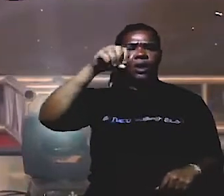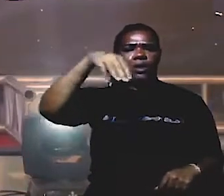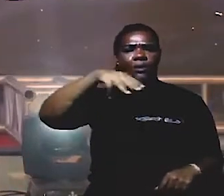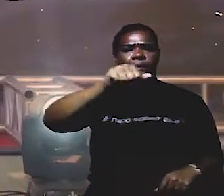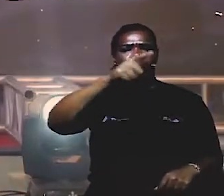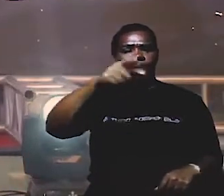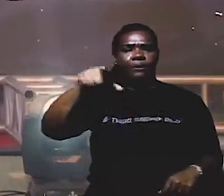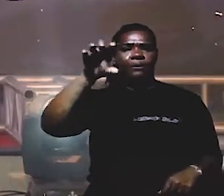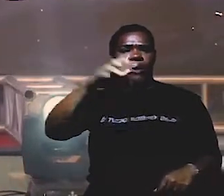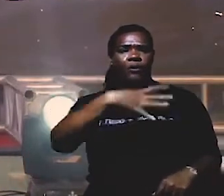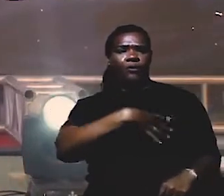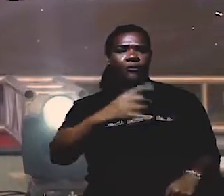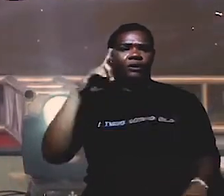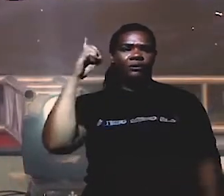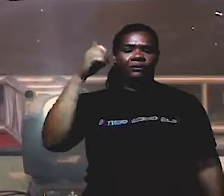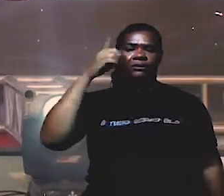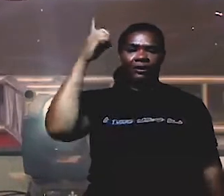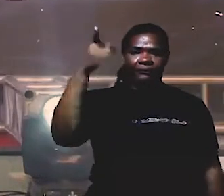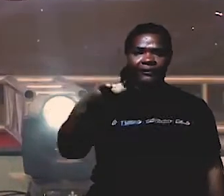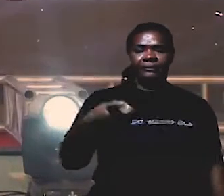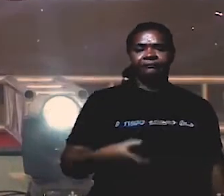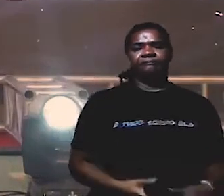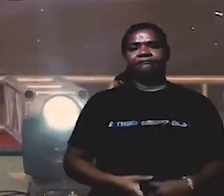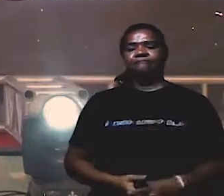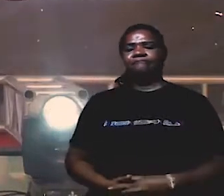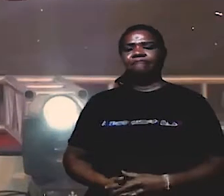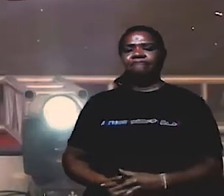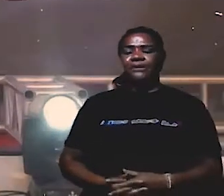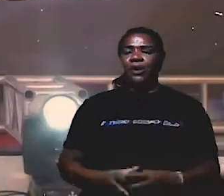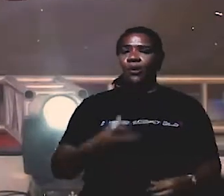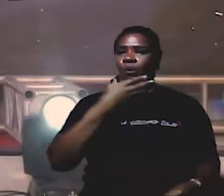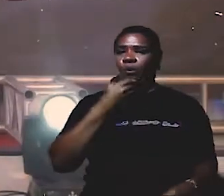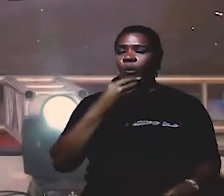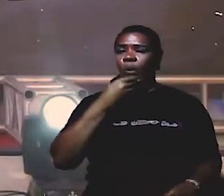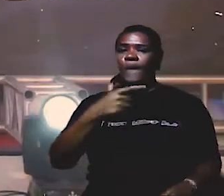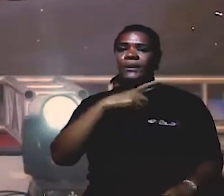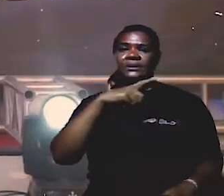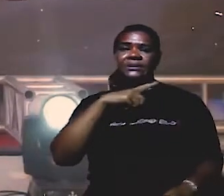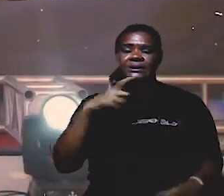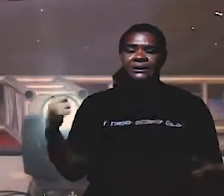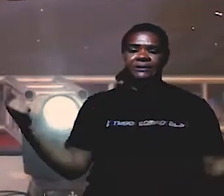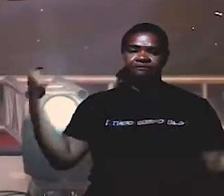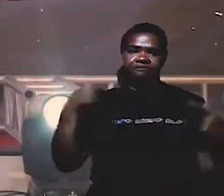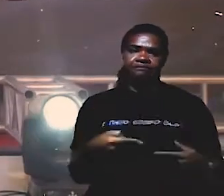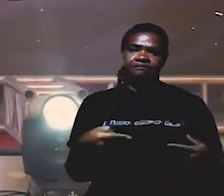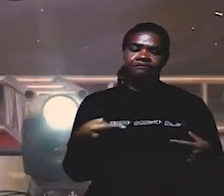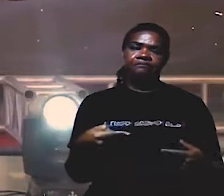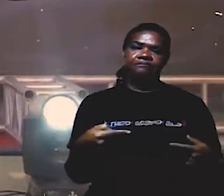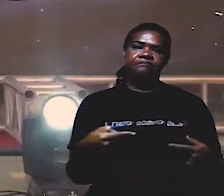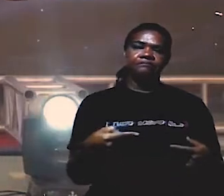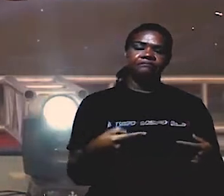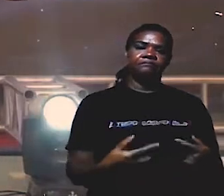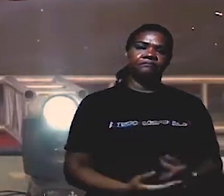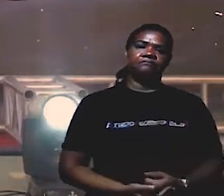Davi e Betseba. Esse moço tem um grande desafio.